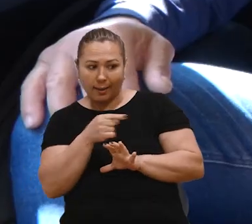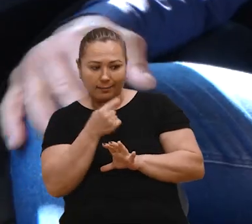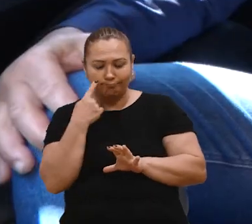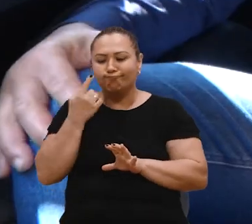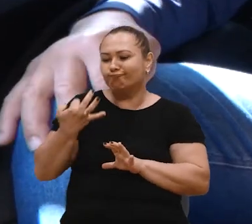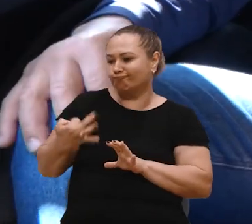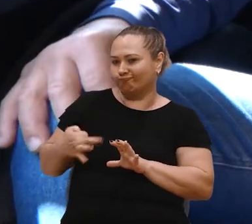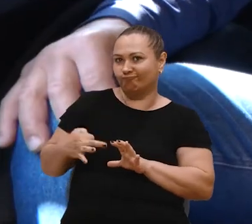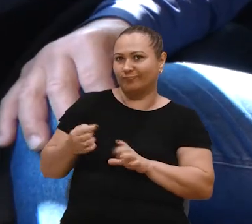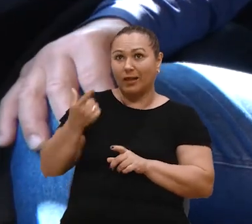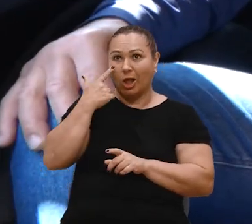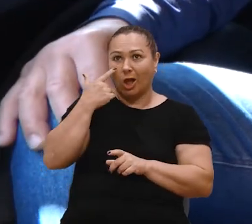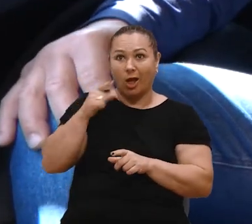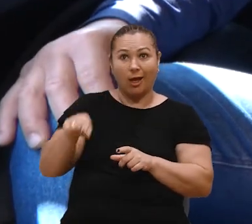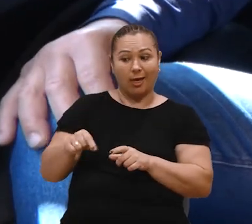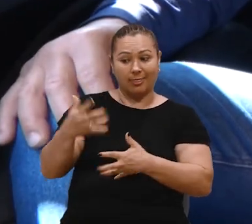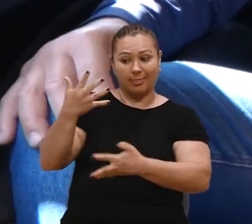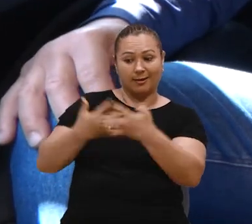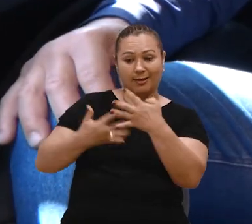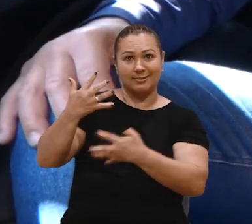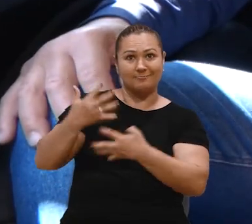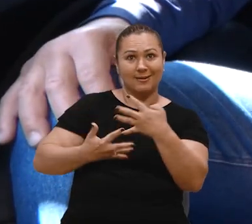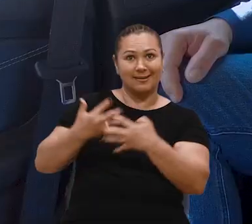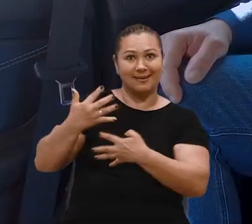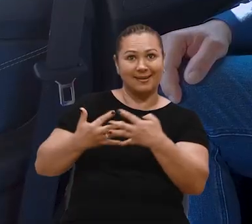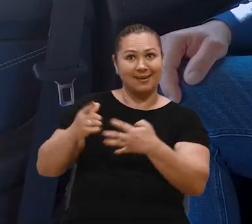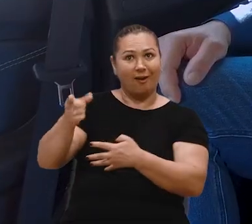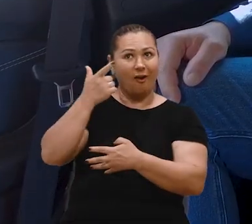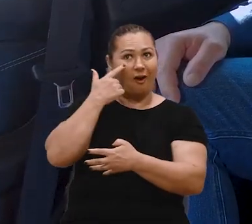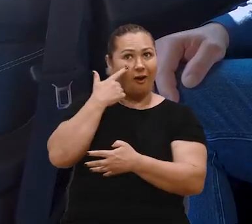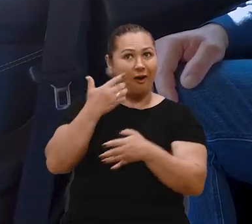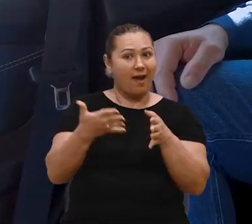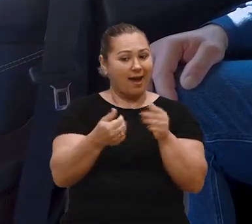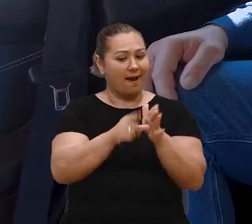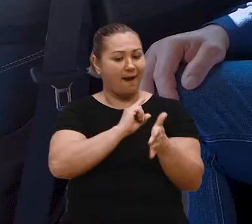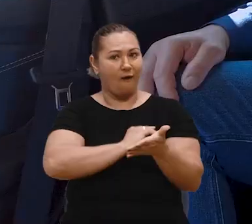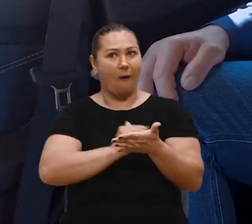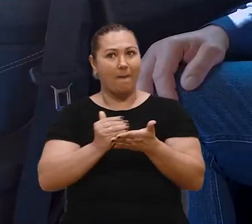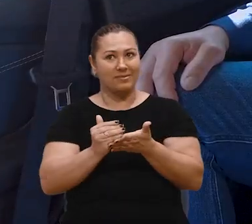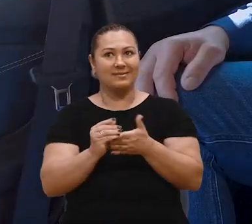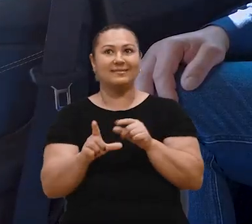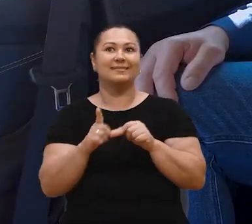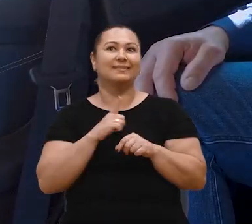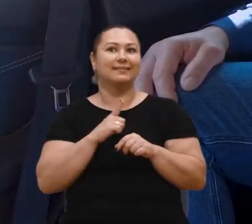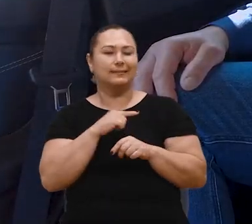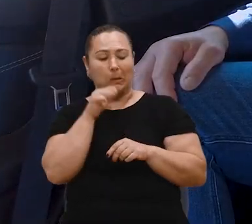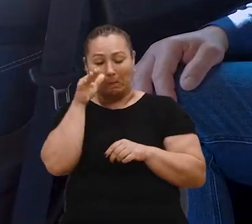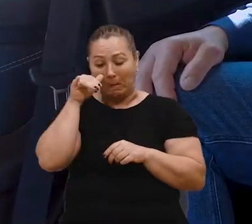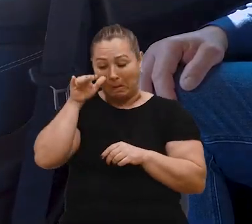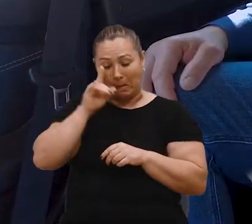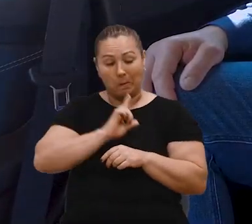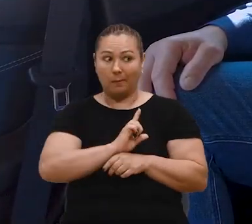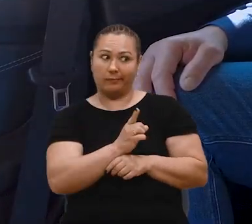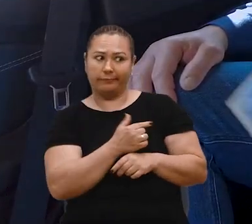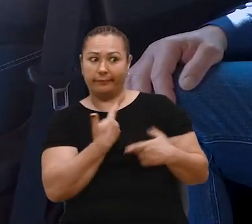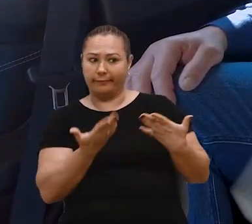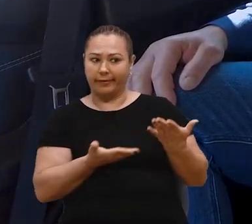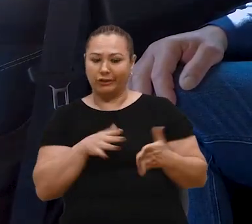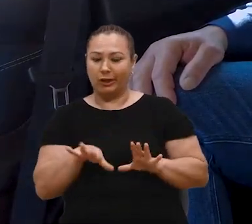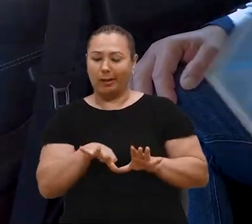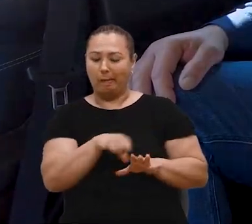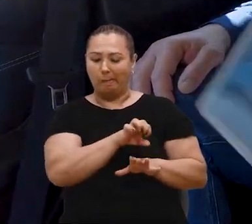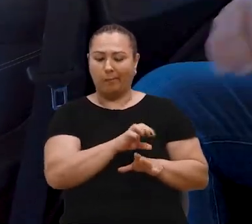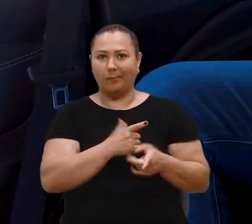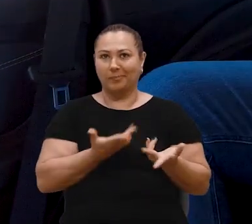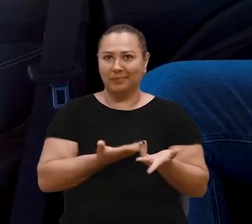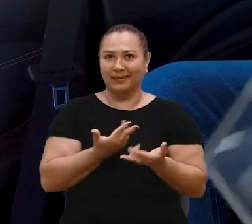Com certeza. Essa aqui é a nossa urna transparente de hoje. Vou lhe pedir a gentileza, vou mexer antes da gente começar, né? Eu vi que o senhor deu uma espiadinha aqui, né? Vai que já pegou uma